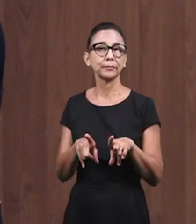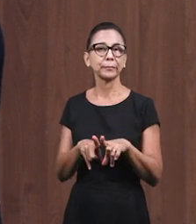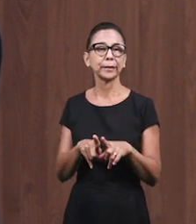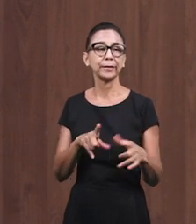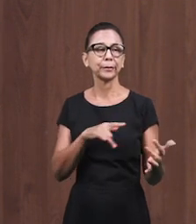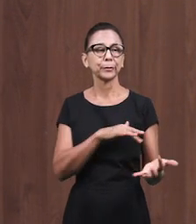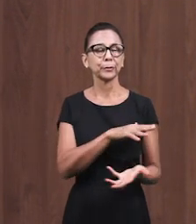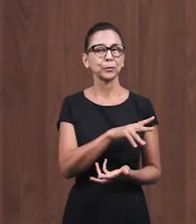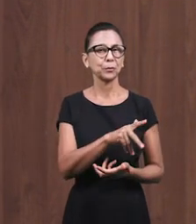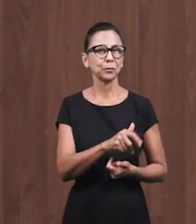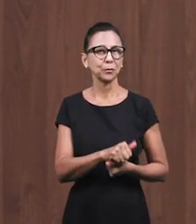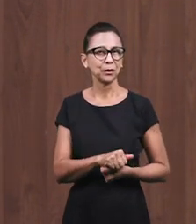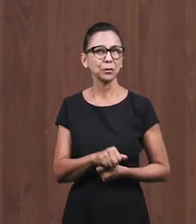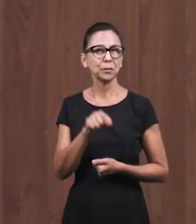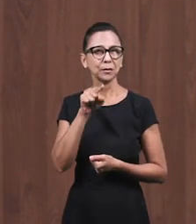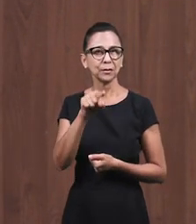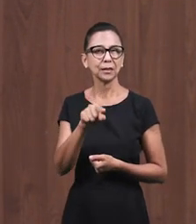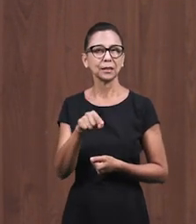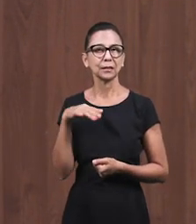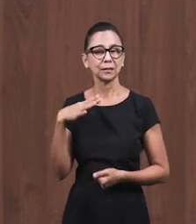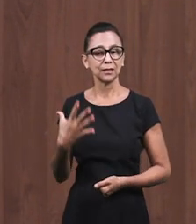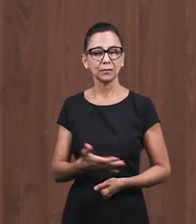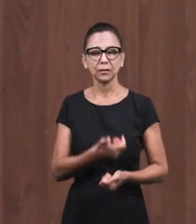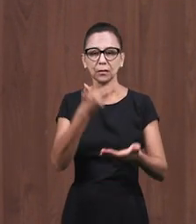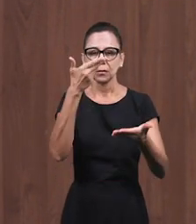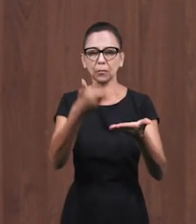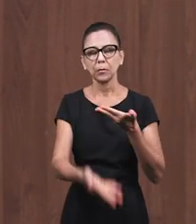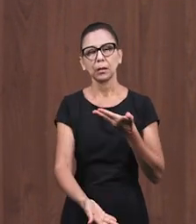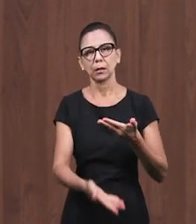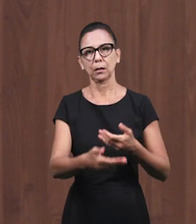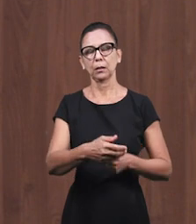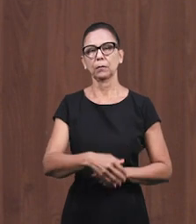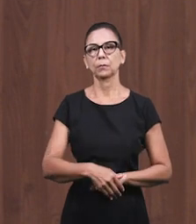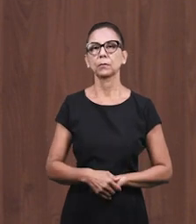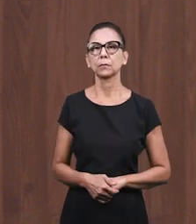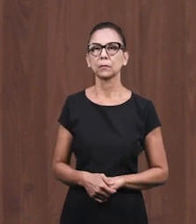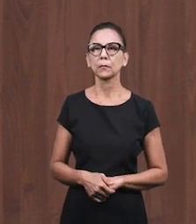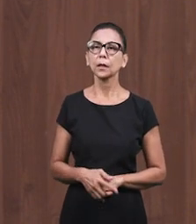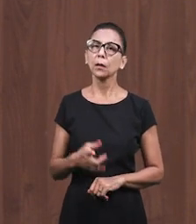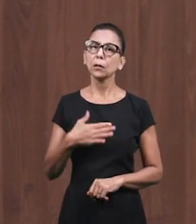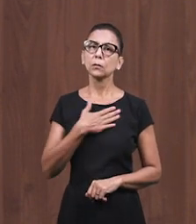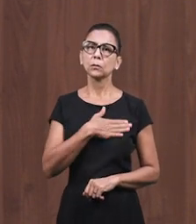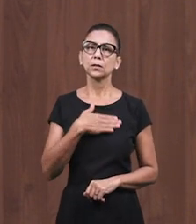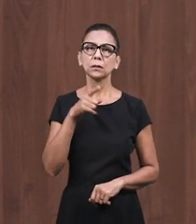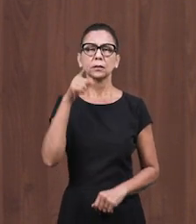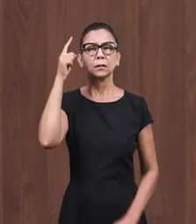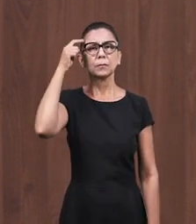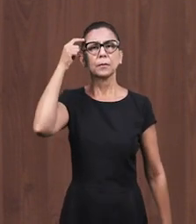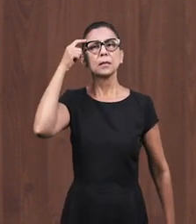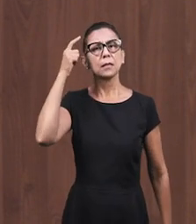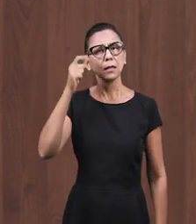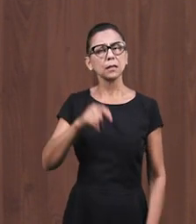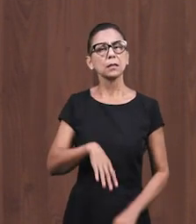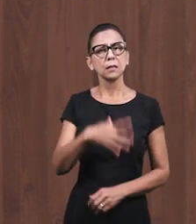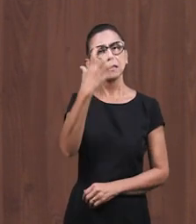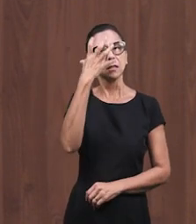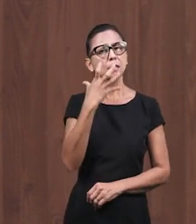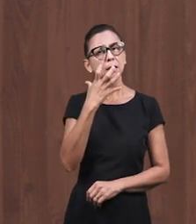diariamente para que percamos a nossa salvação. Adolescentes, gostaria muito que vocês pensassem nisso que eu acabei de